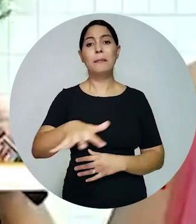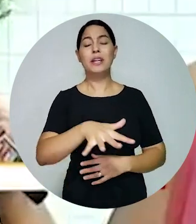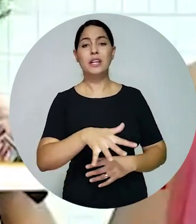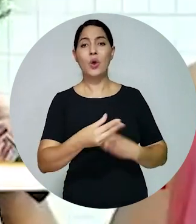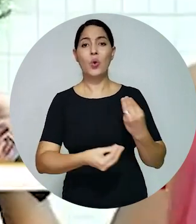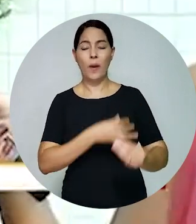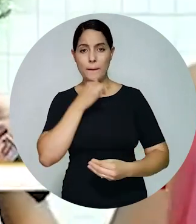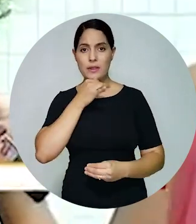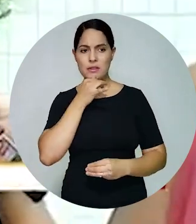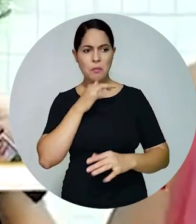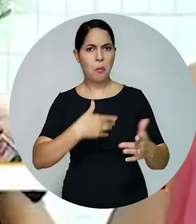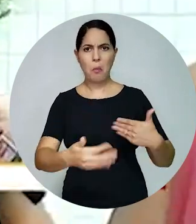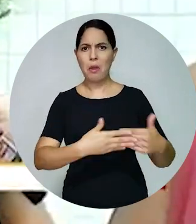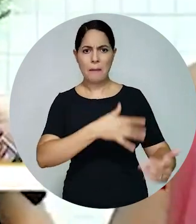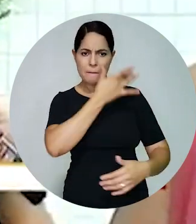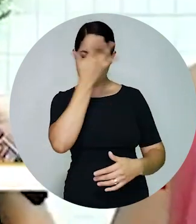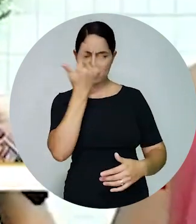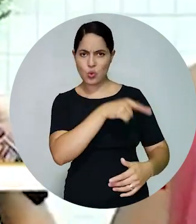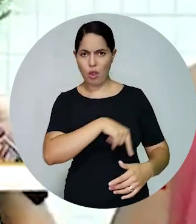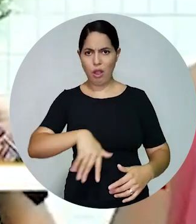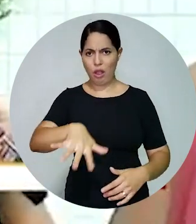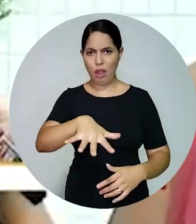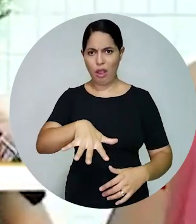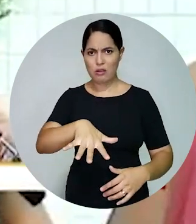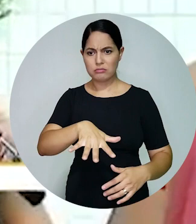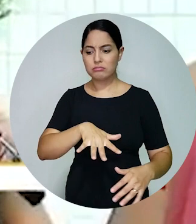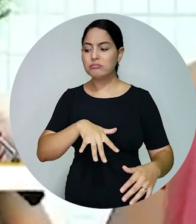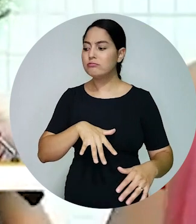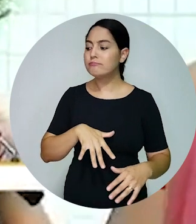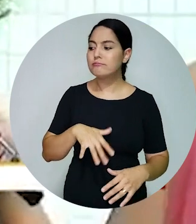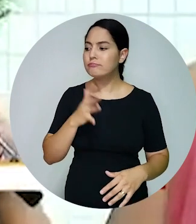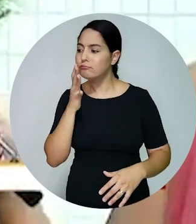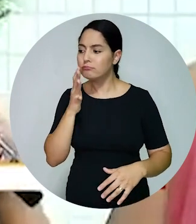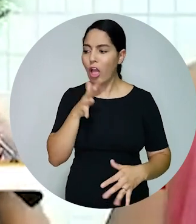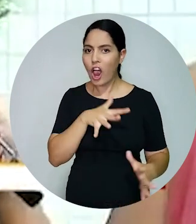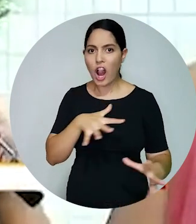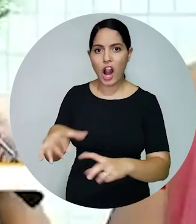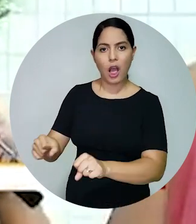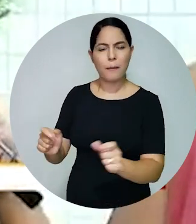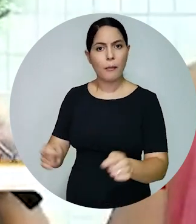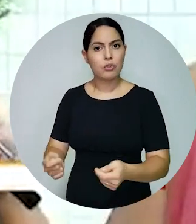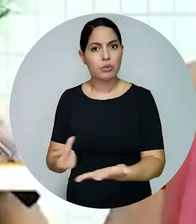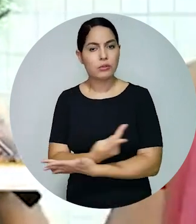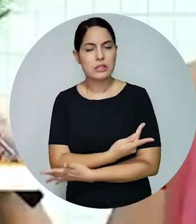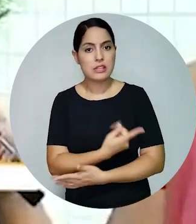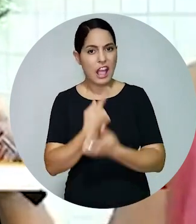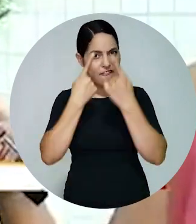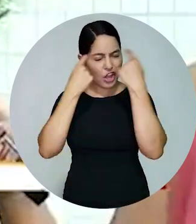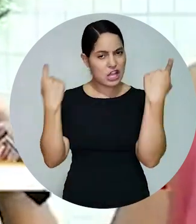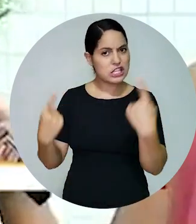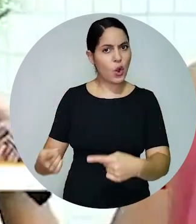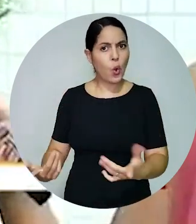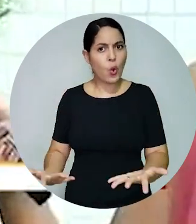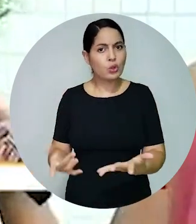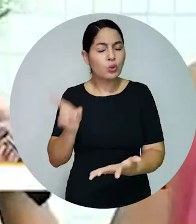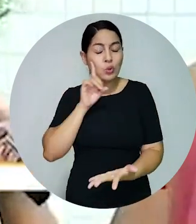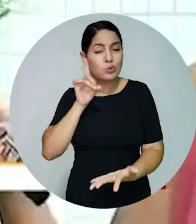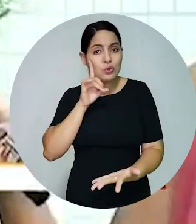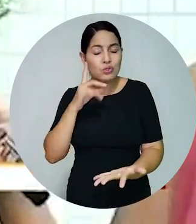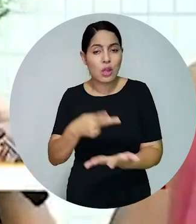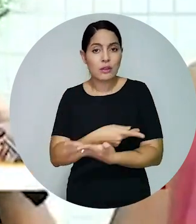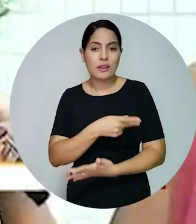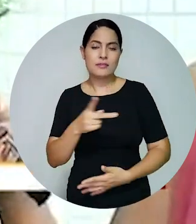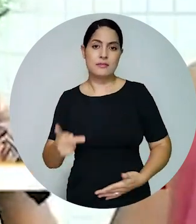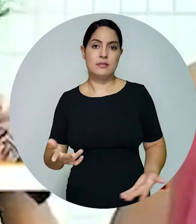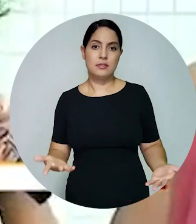do território. E qualquer pessoa que passa pode invadir esses territórios e cometer qualquer tipo de violência contra os indígenas. É o que vem